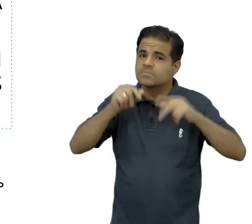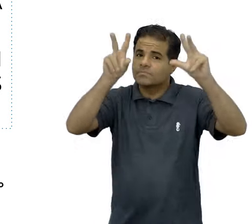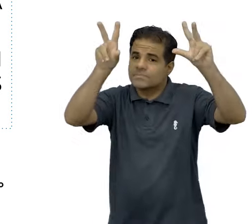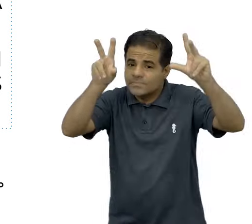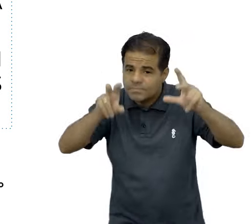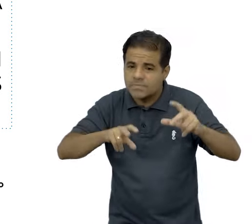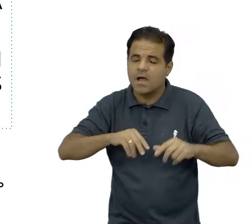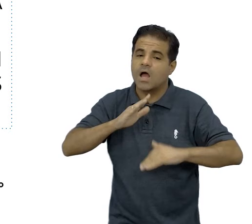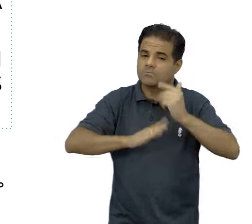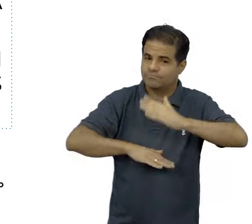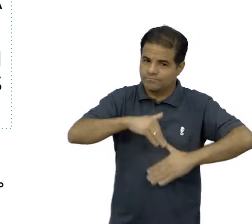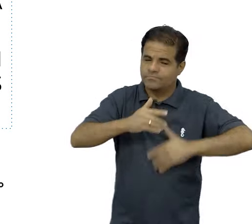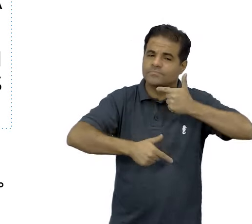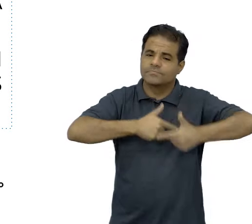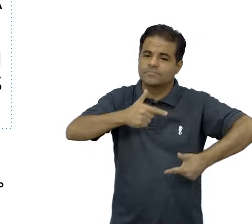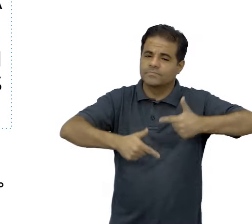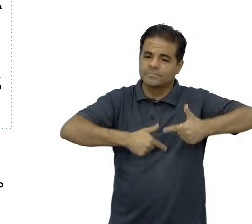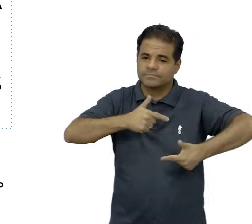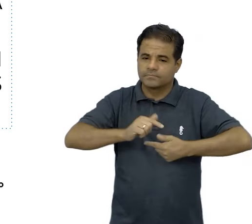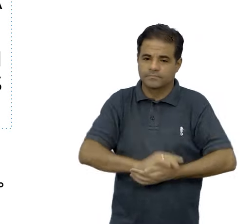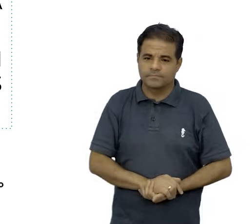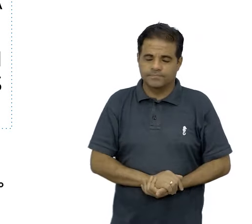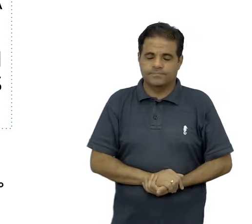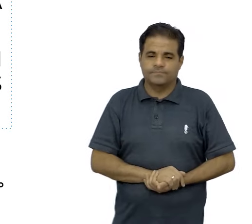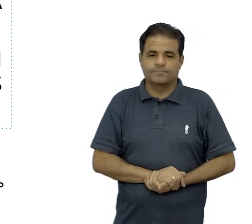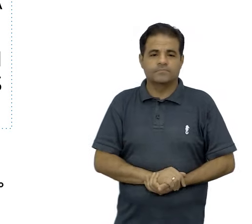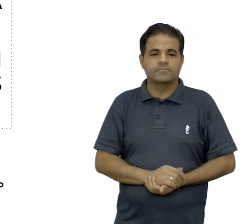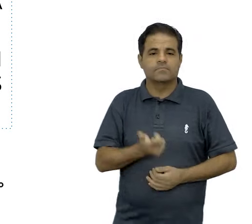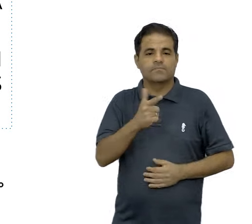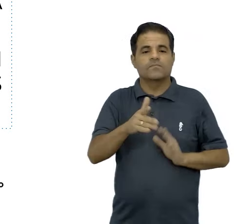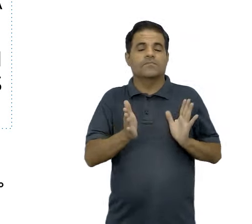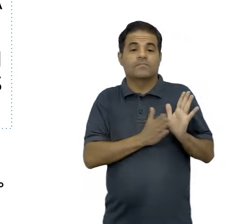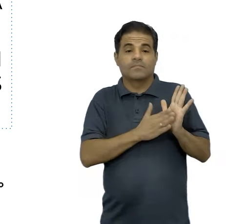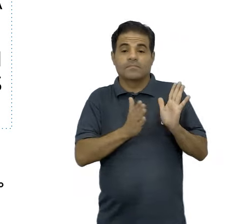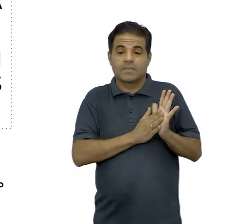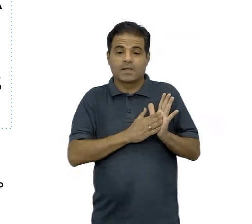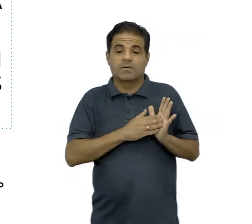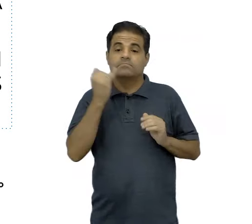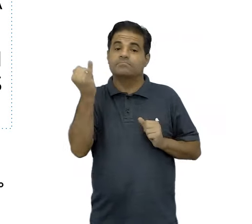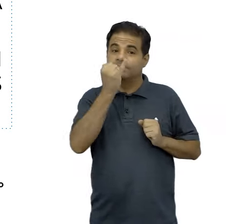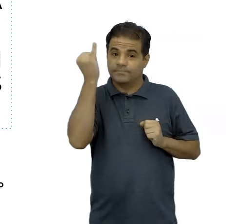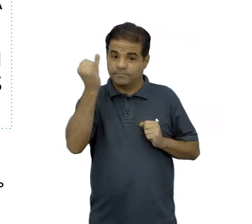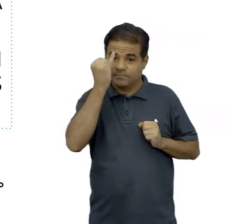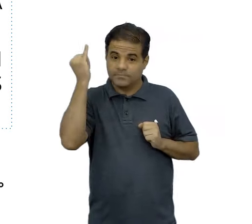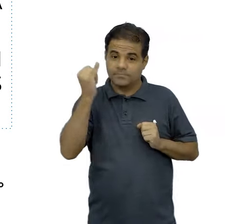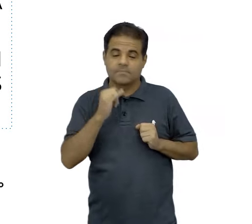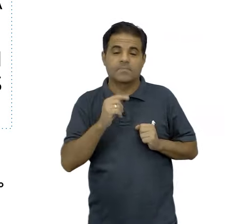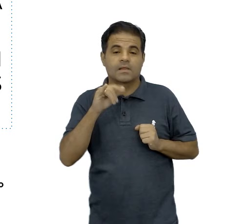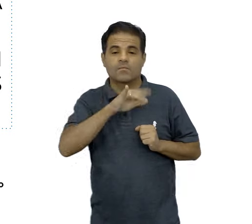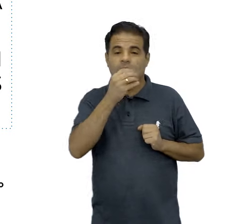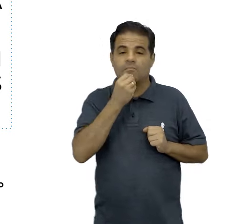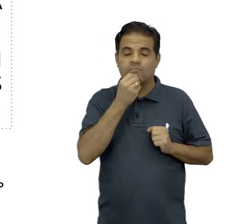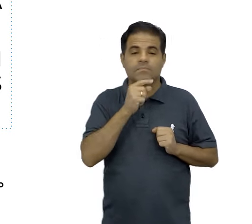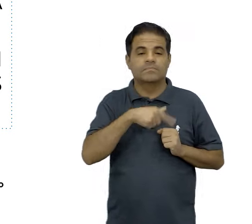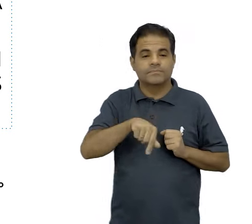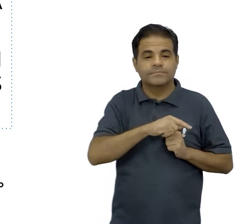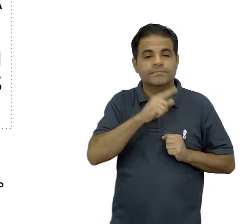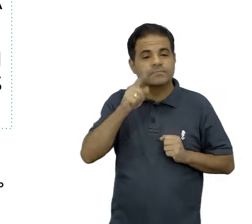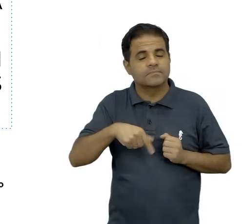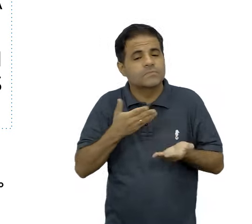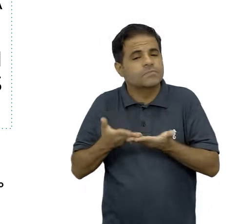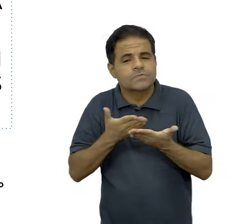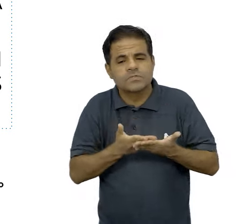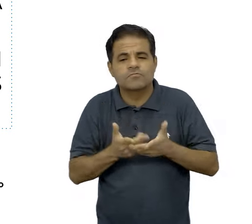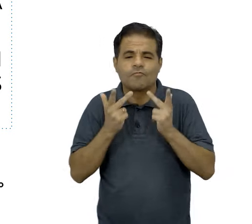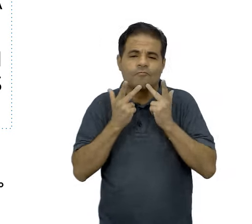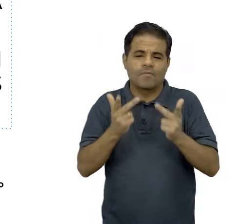nortear as nossas tarefas, né? E outra proposta bastante relevante é oportunizar que os estudantes